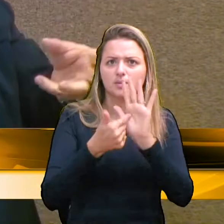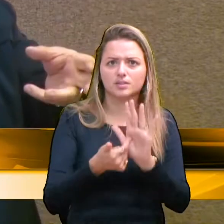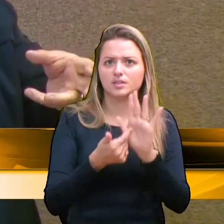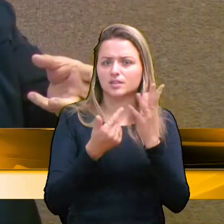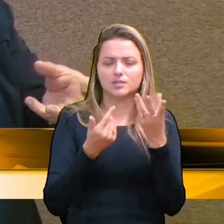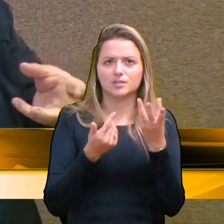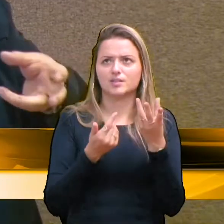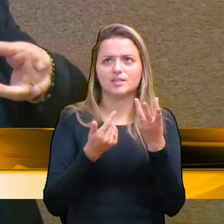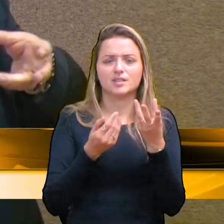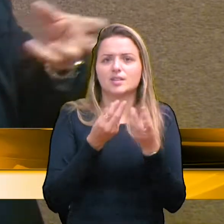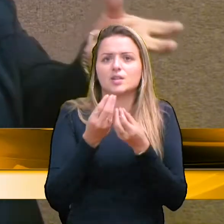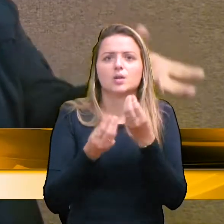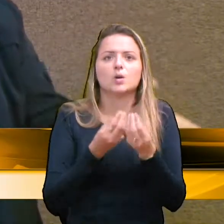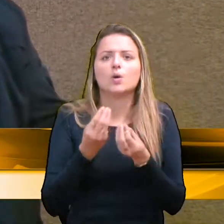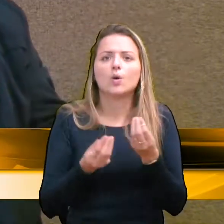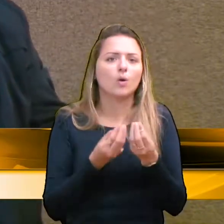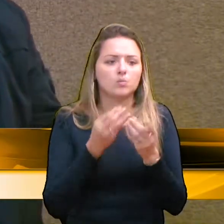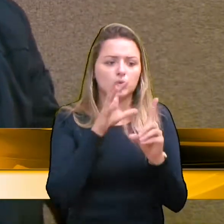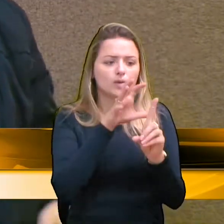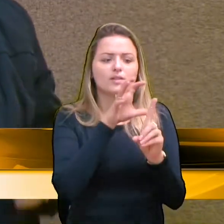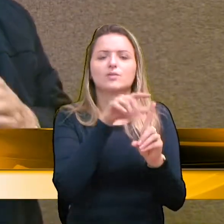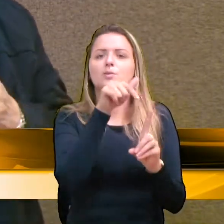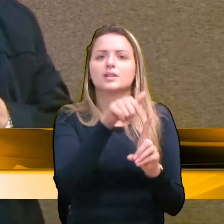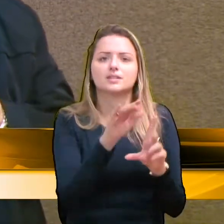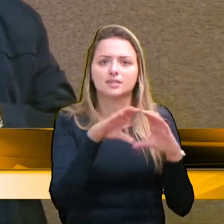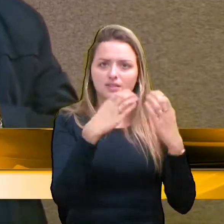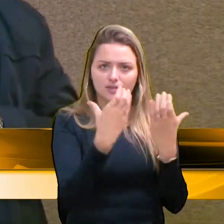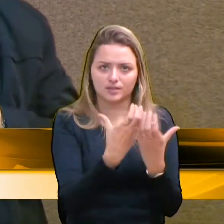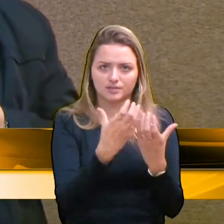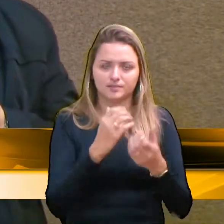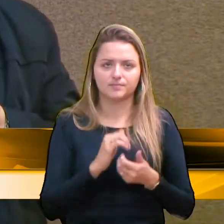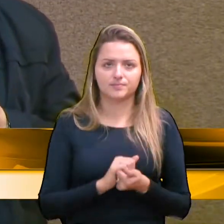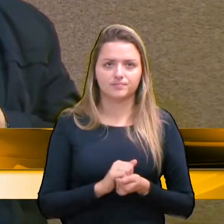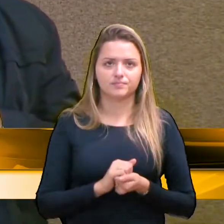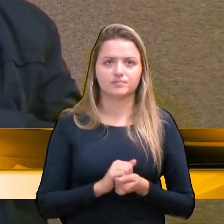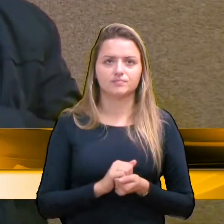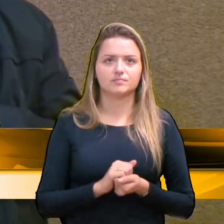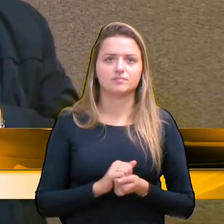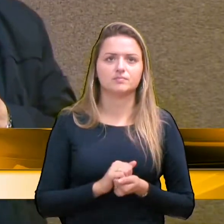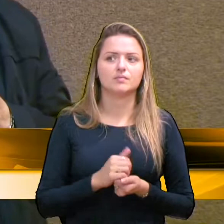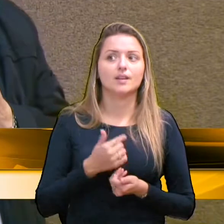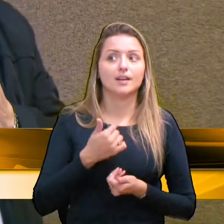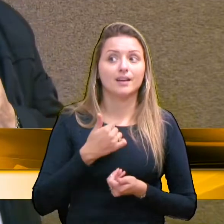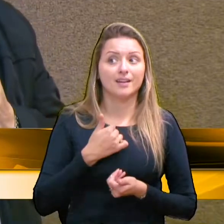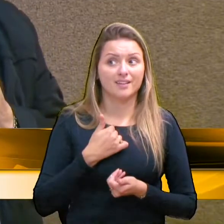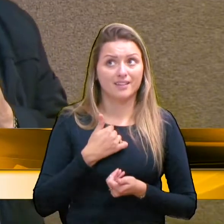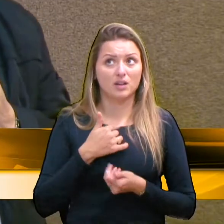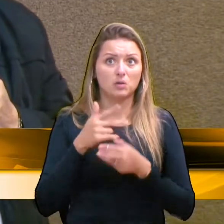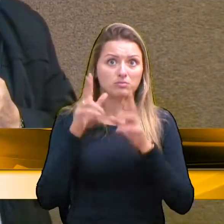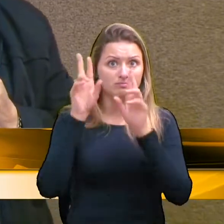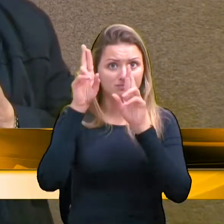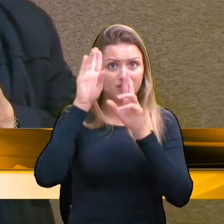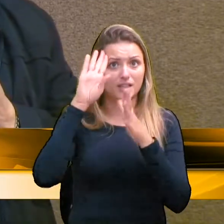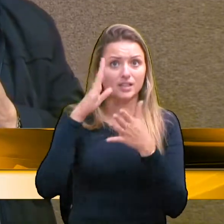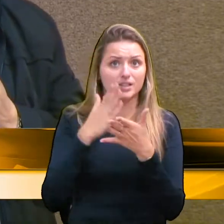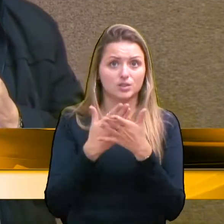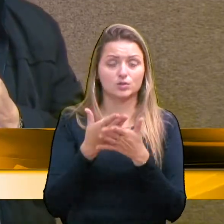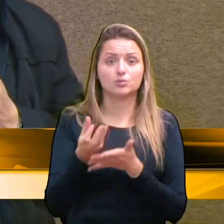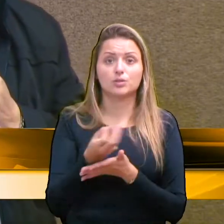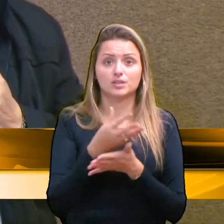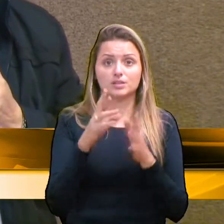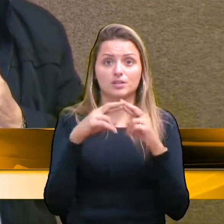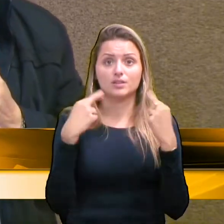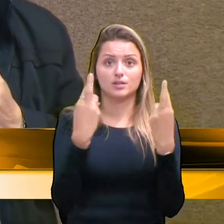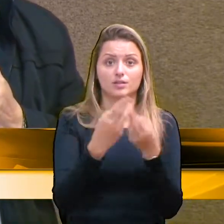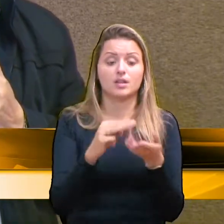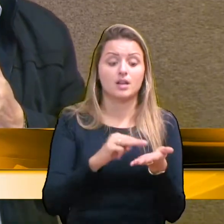aquilo mexia com a comunidade, né? Então, nesse sentido, eu espero que as próximas reuniões, o